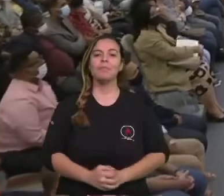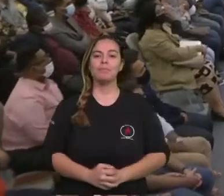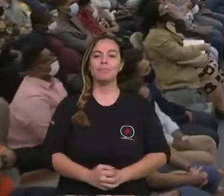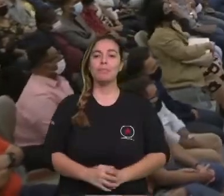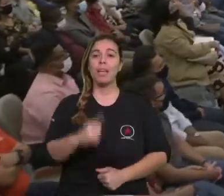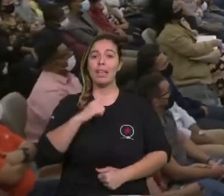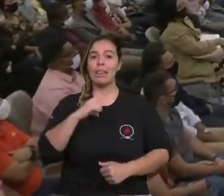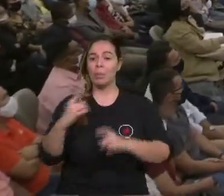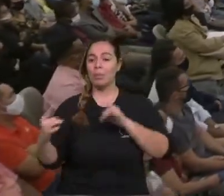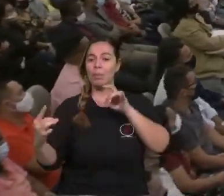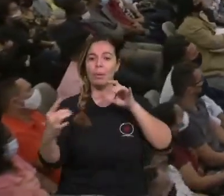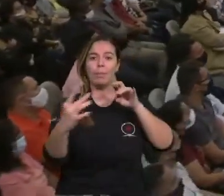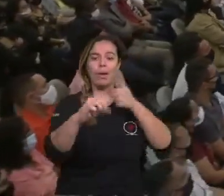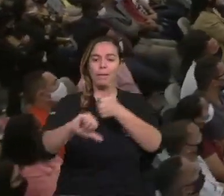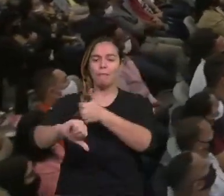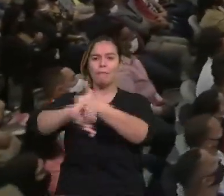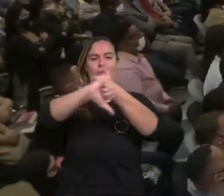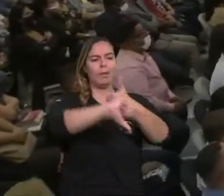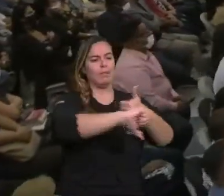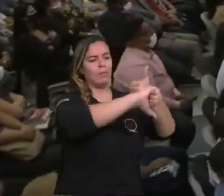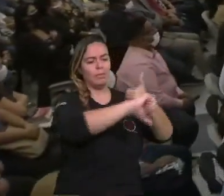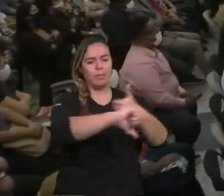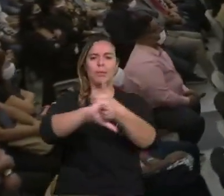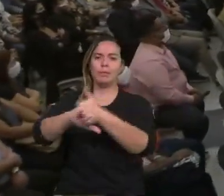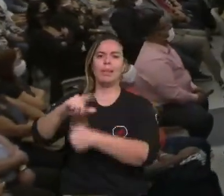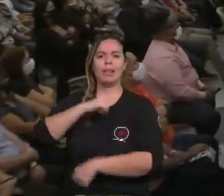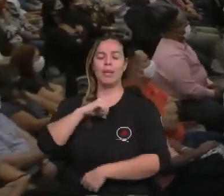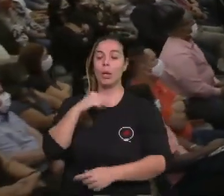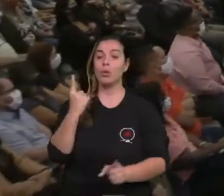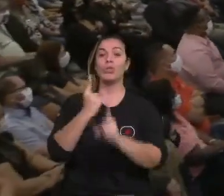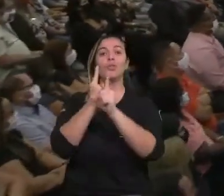o feedback do que eu pregava. E eu descobri